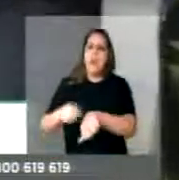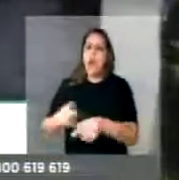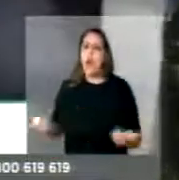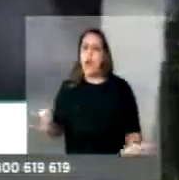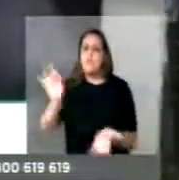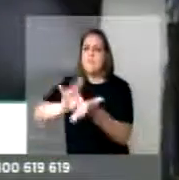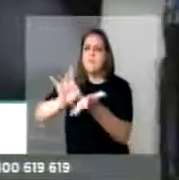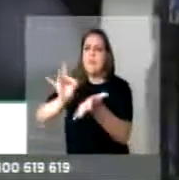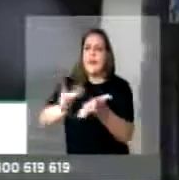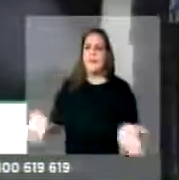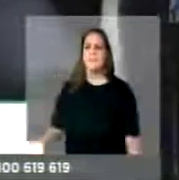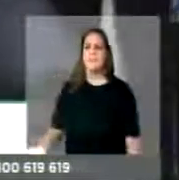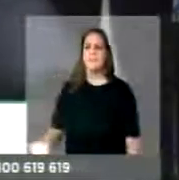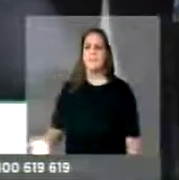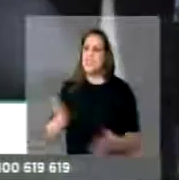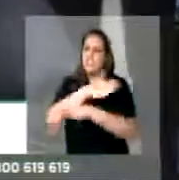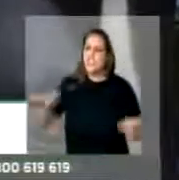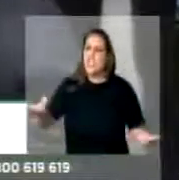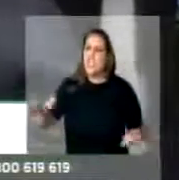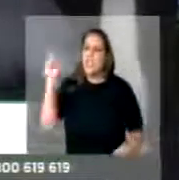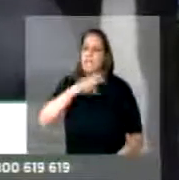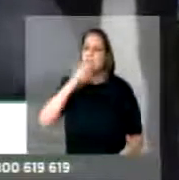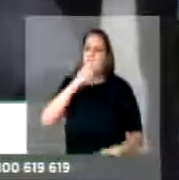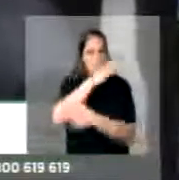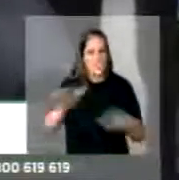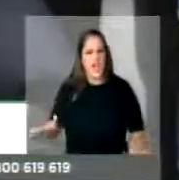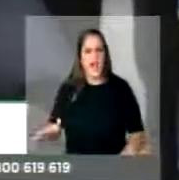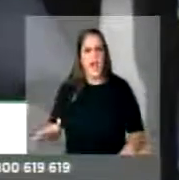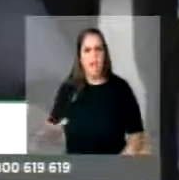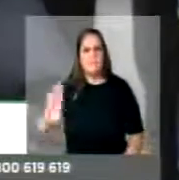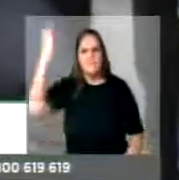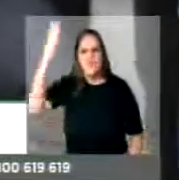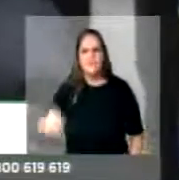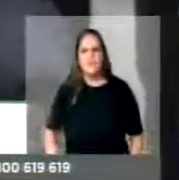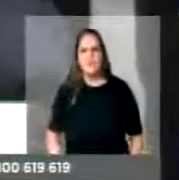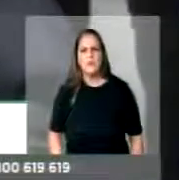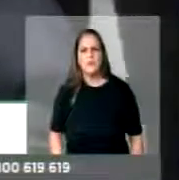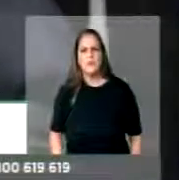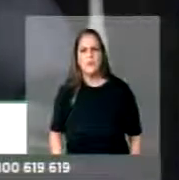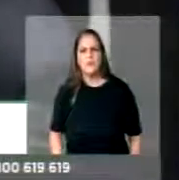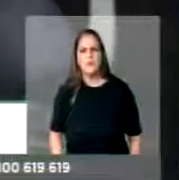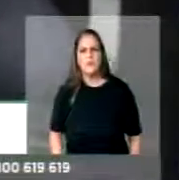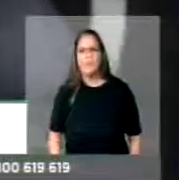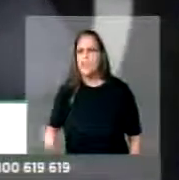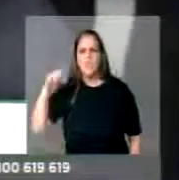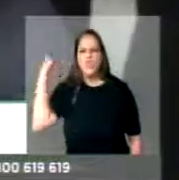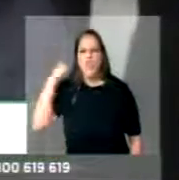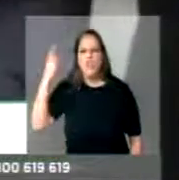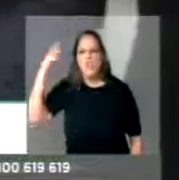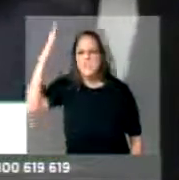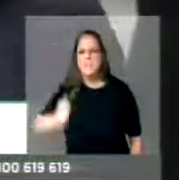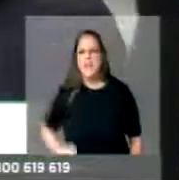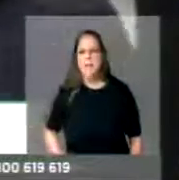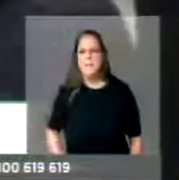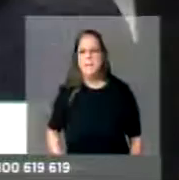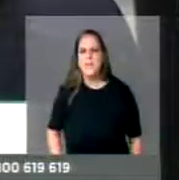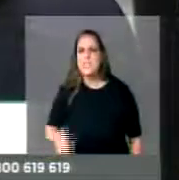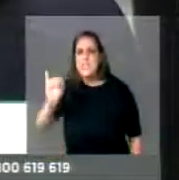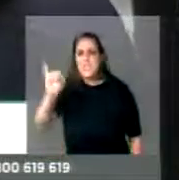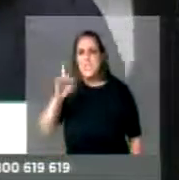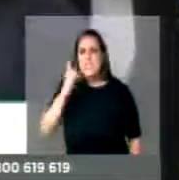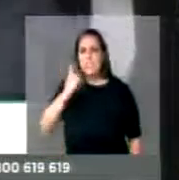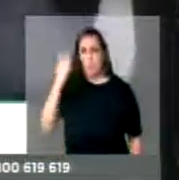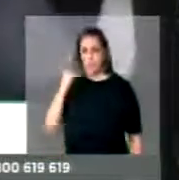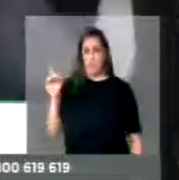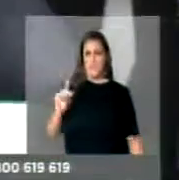com a verdade. Chega de mentira, chega de hipocrisia. Todo mundo sabe, se um deputado não sabe